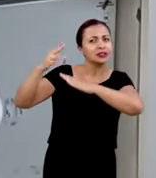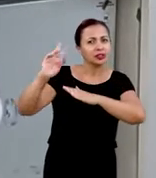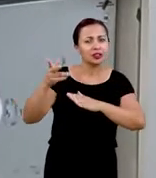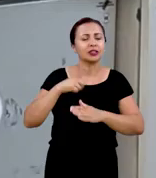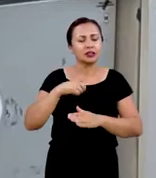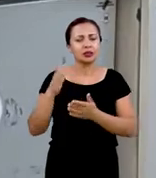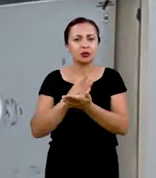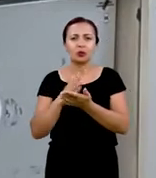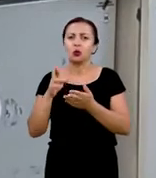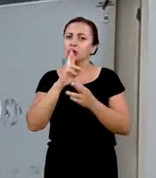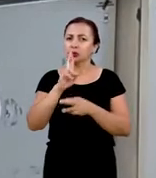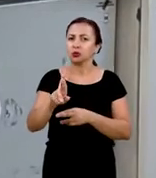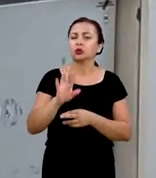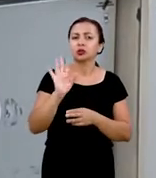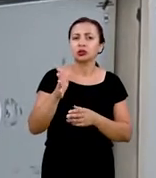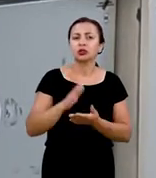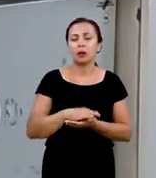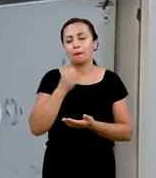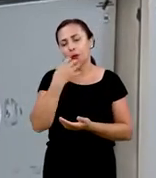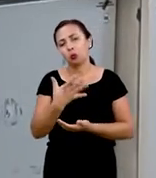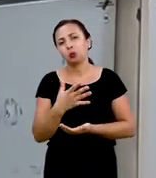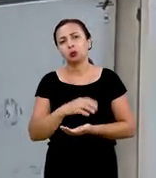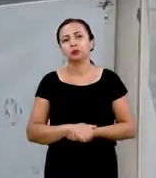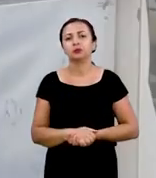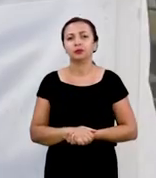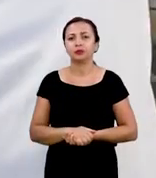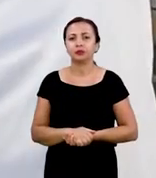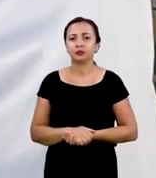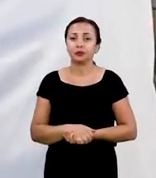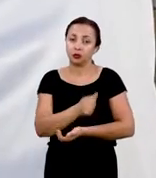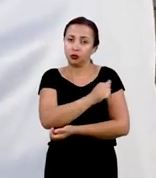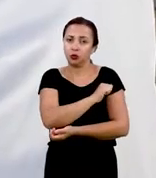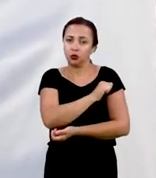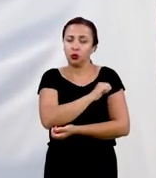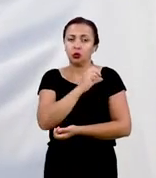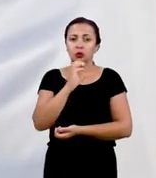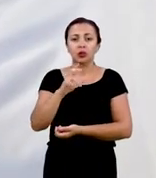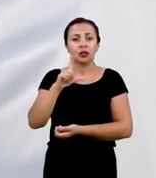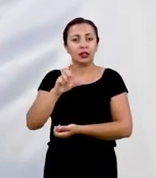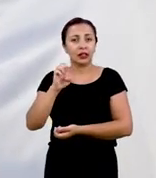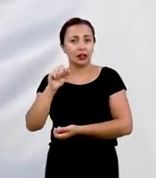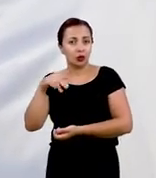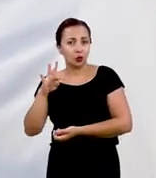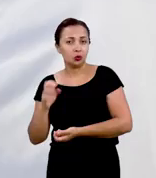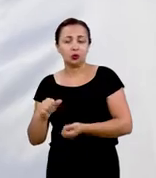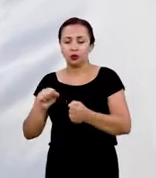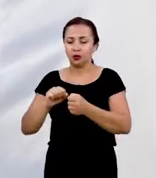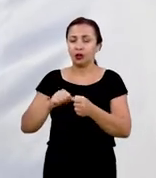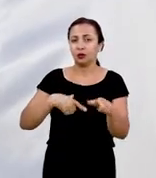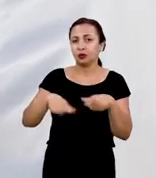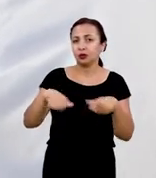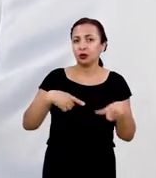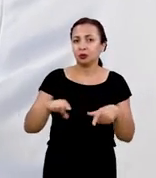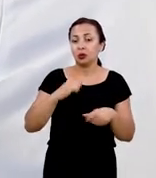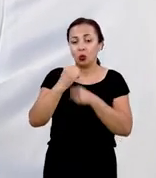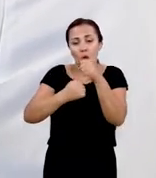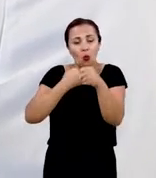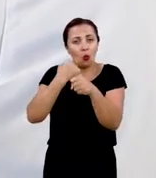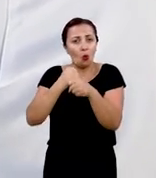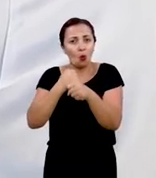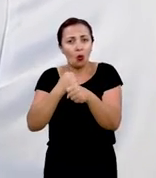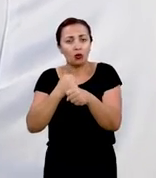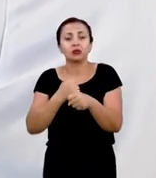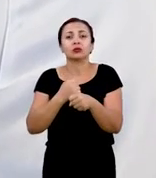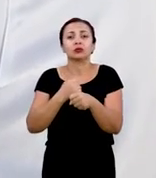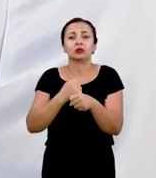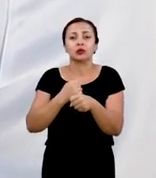temos alguns resultados que são promissores. O aluno Cleanto Maia realizou um trabalho durante um ano em